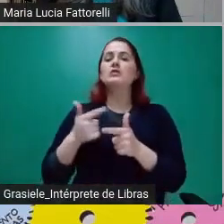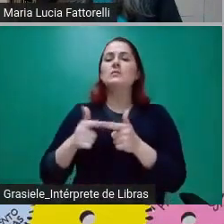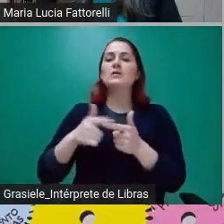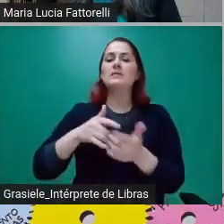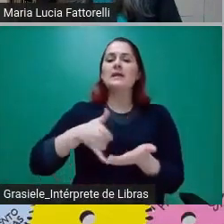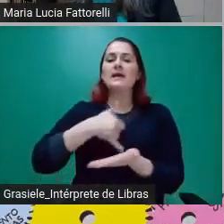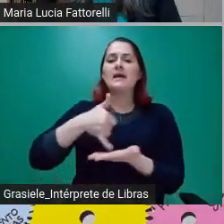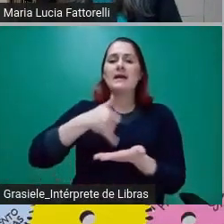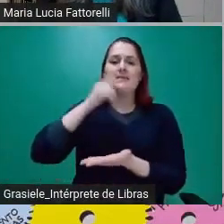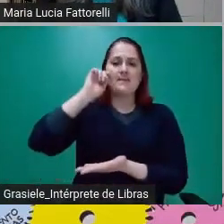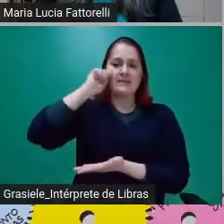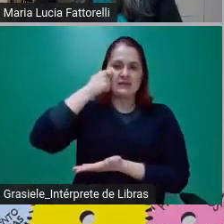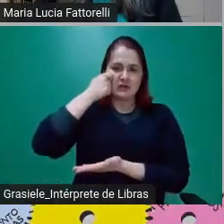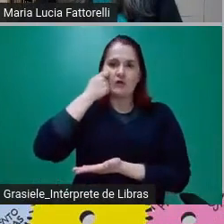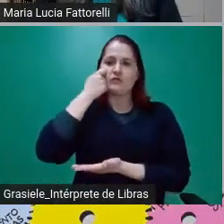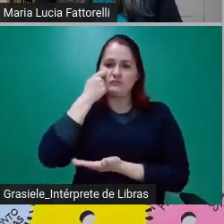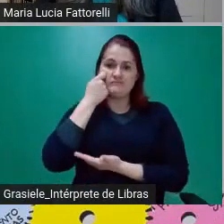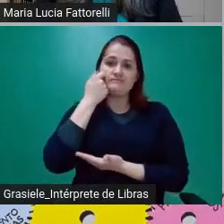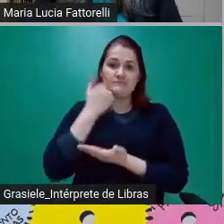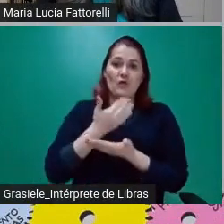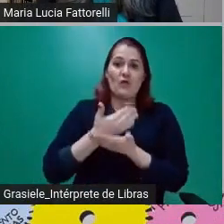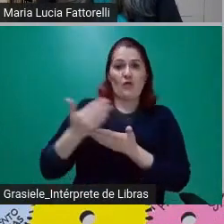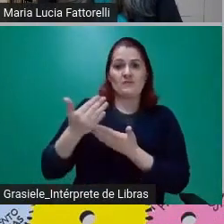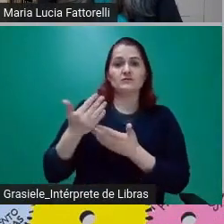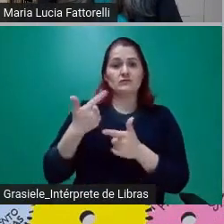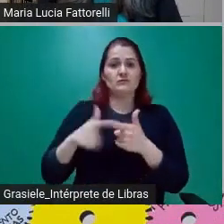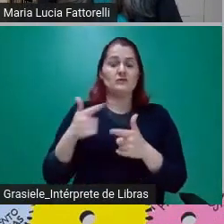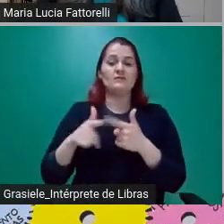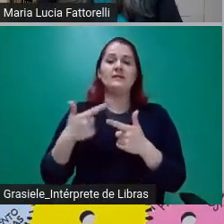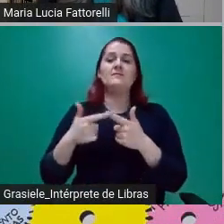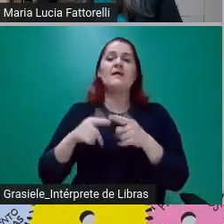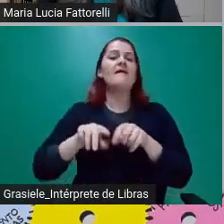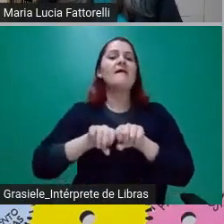30 anos de ouro do capitalismo, e essa